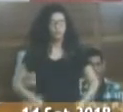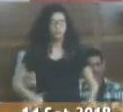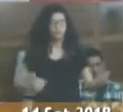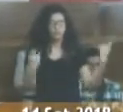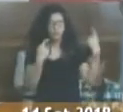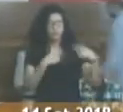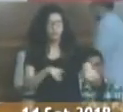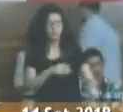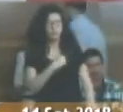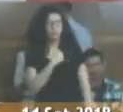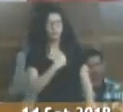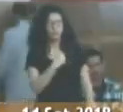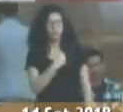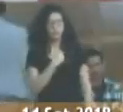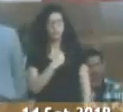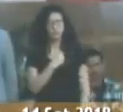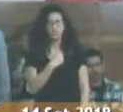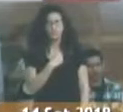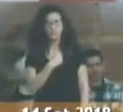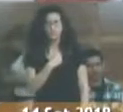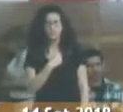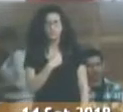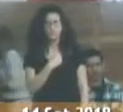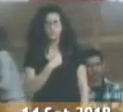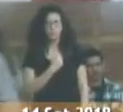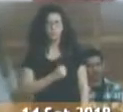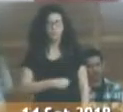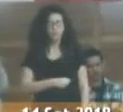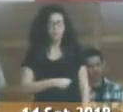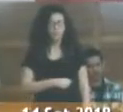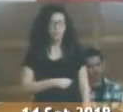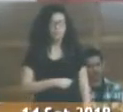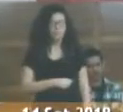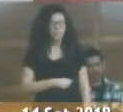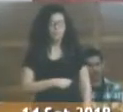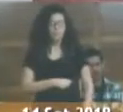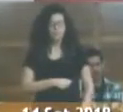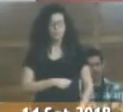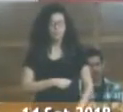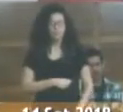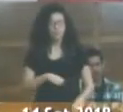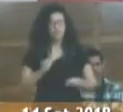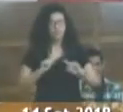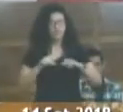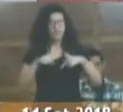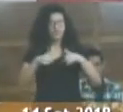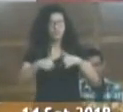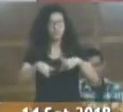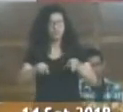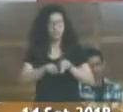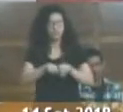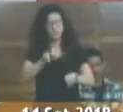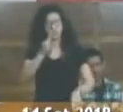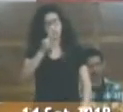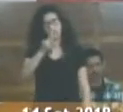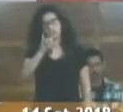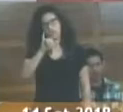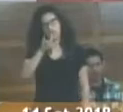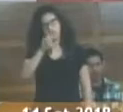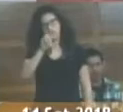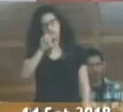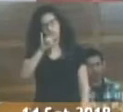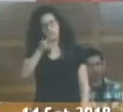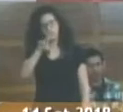estava sofrendo com especulação imobiliária, ações de grileiros em comunidades